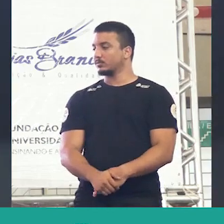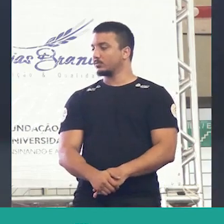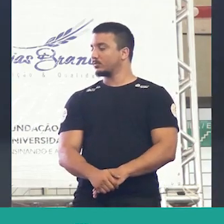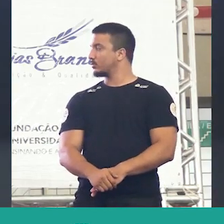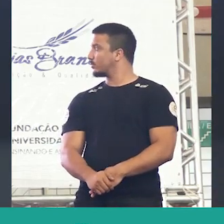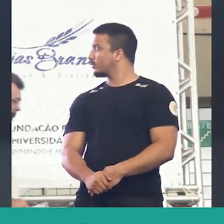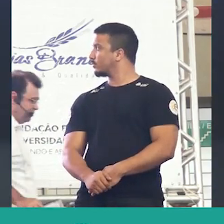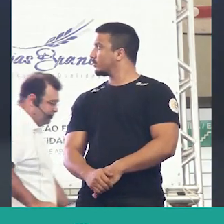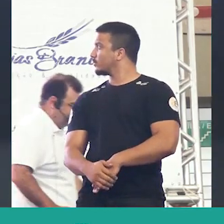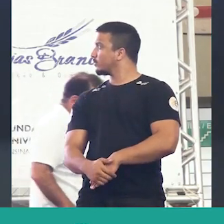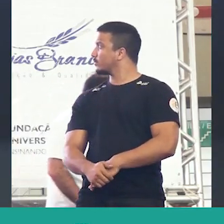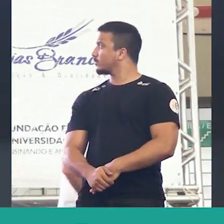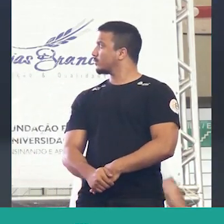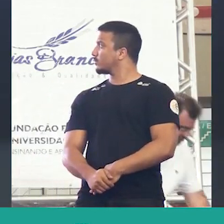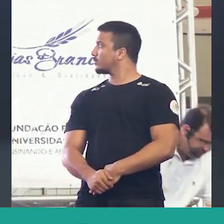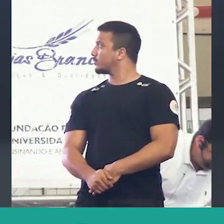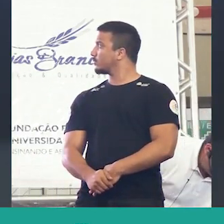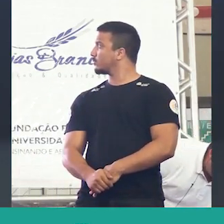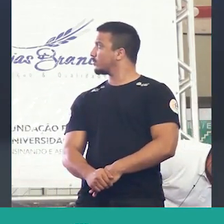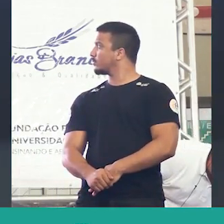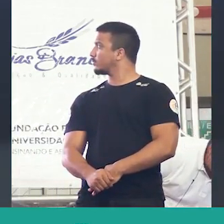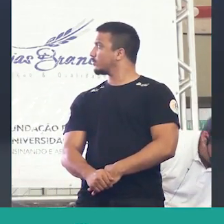Escrevam.